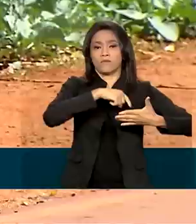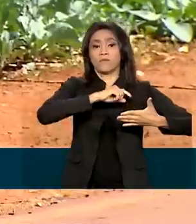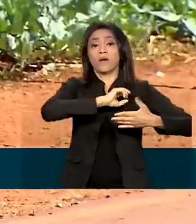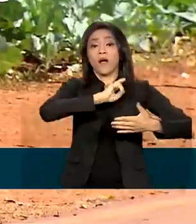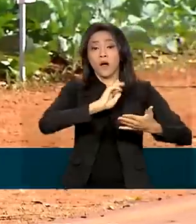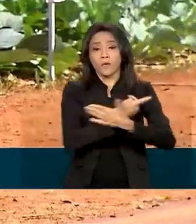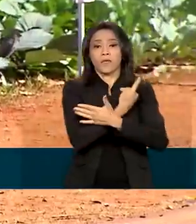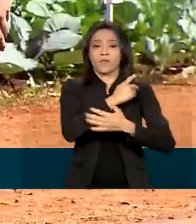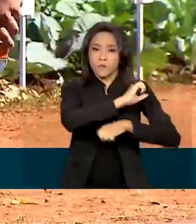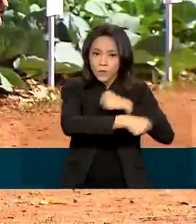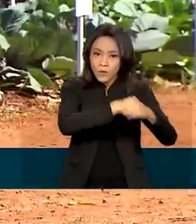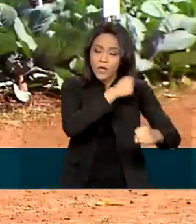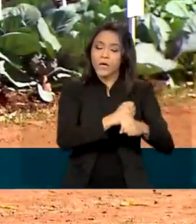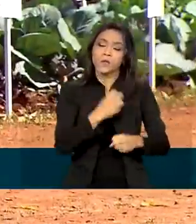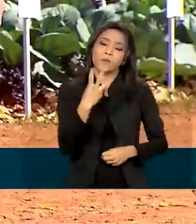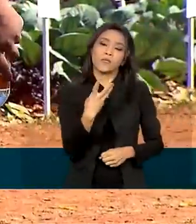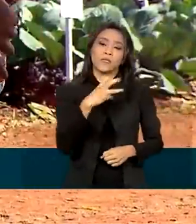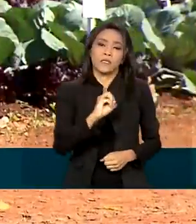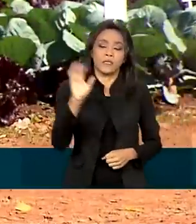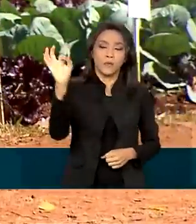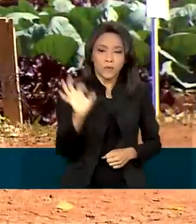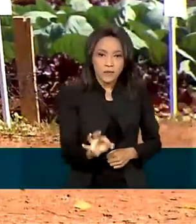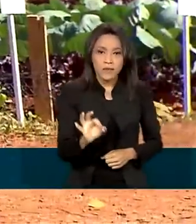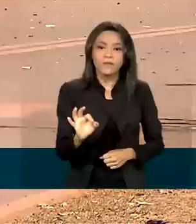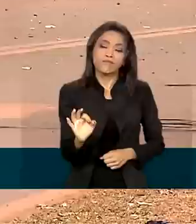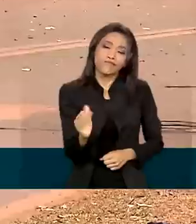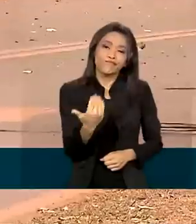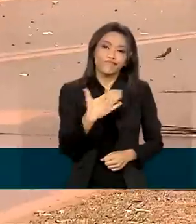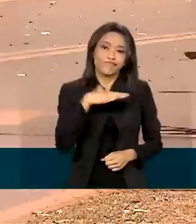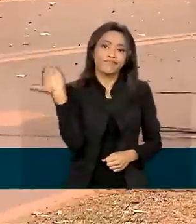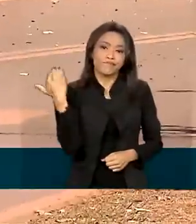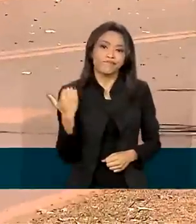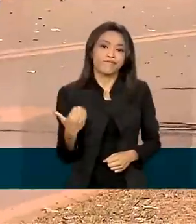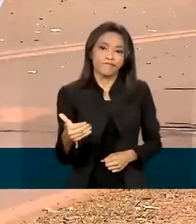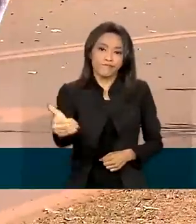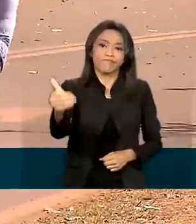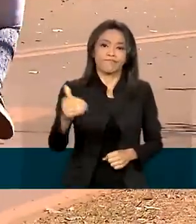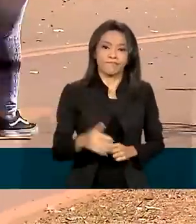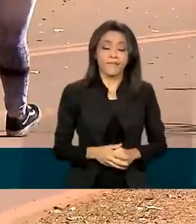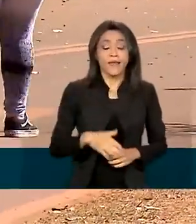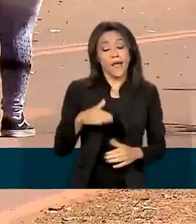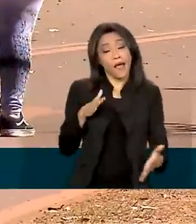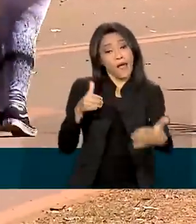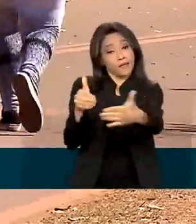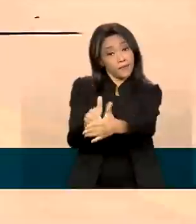ano. 30% deles acabam em morte. A estimativa é que até